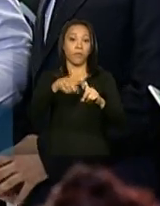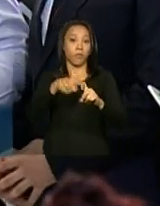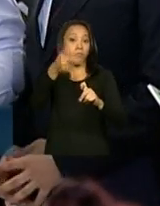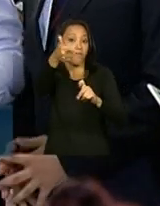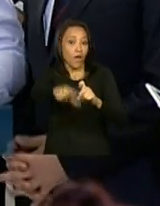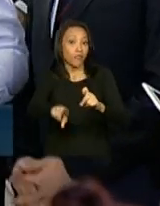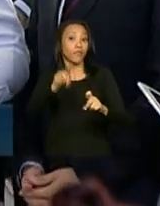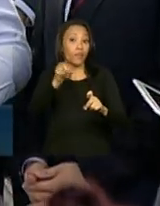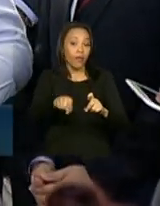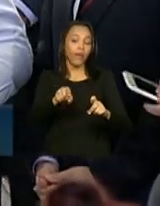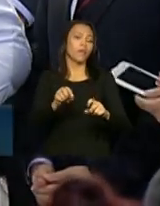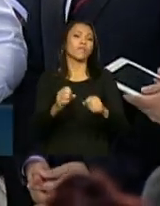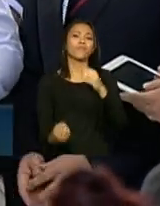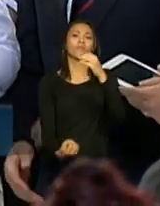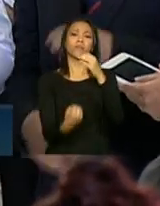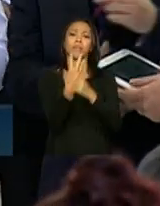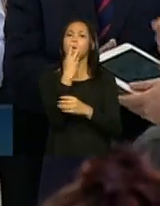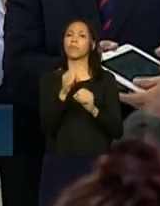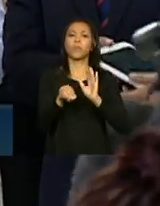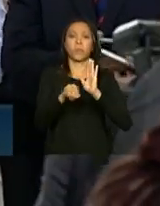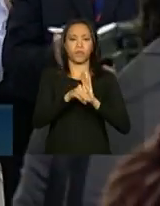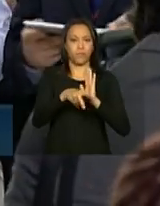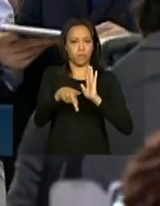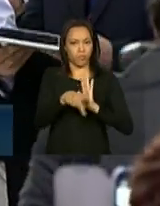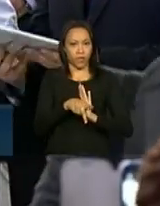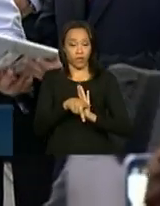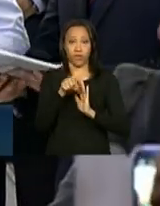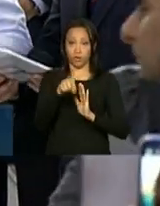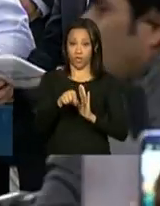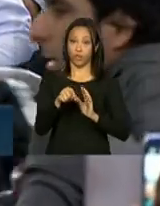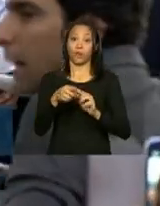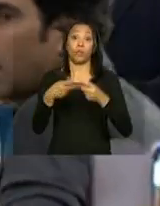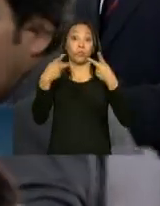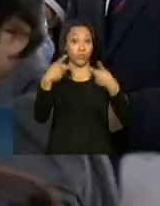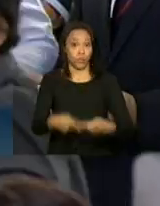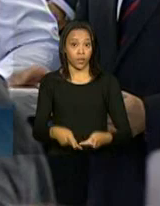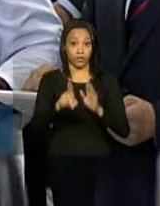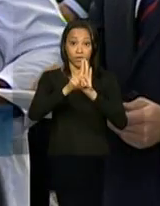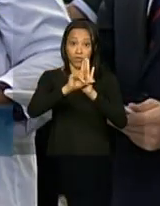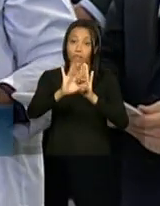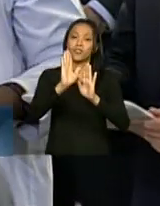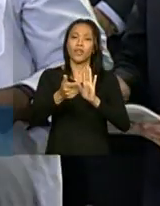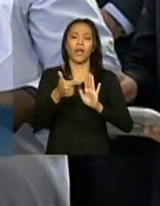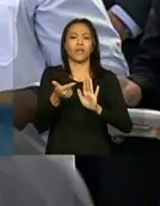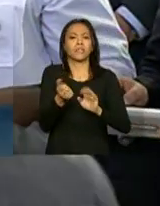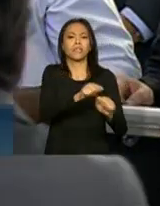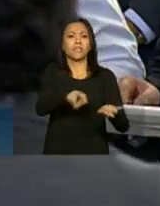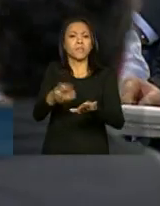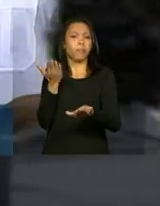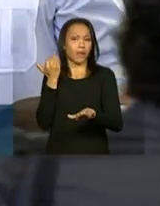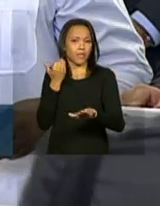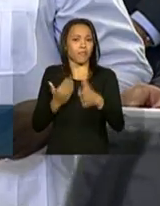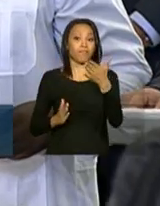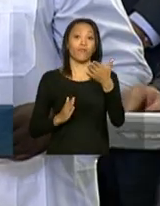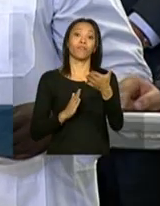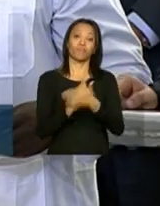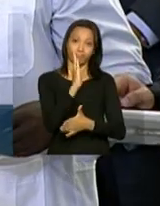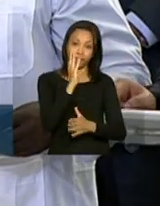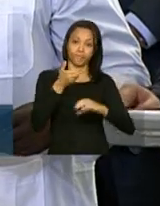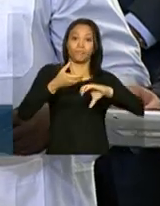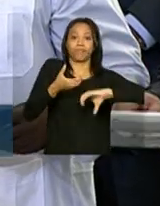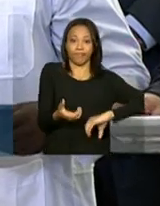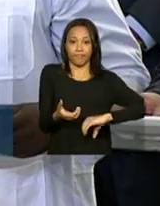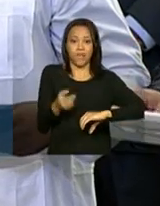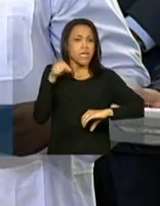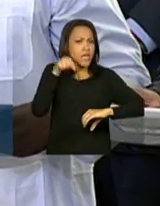iniciativa que foi criada por medida provisória, cujo projeto de lei foi aprovado na semana passada pelo Congresso Nacional. O